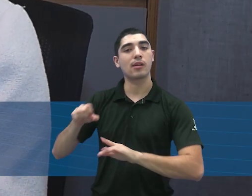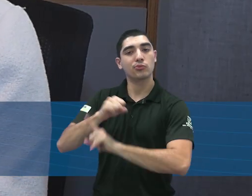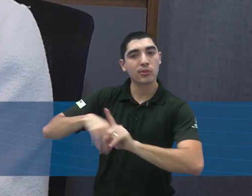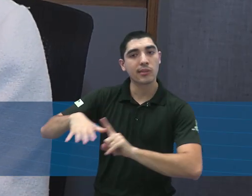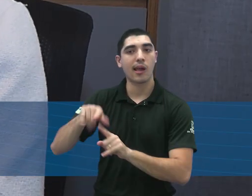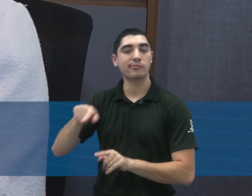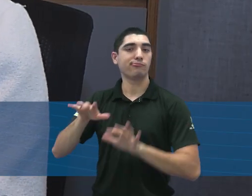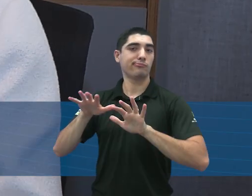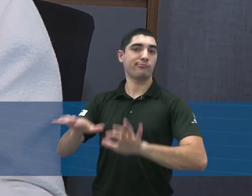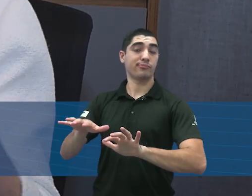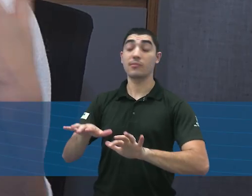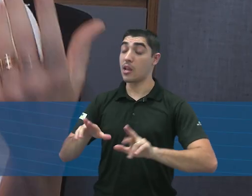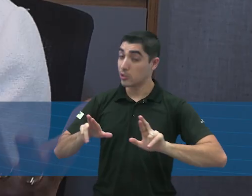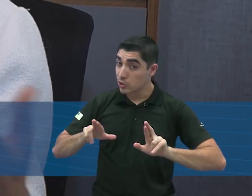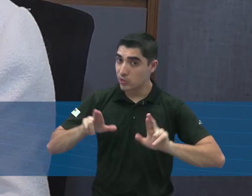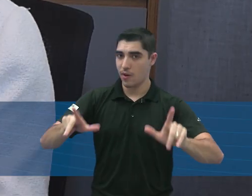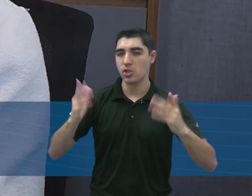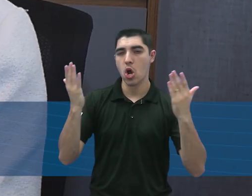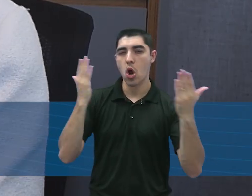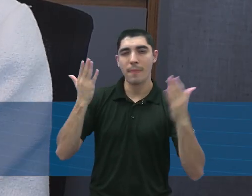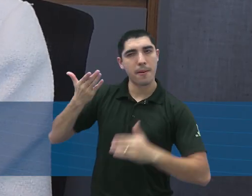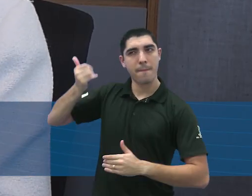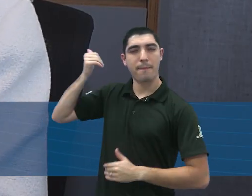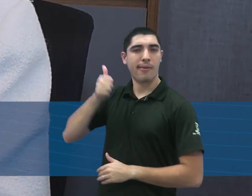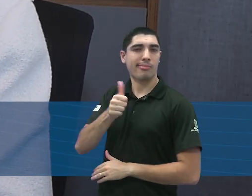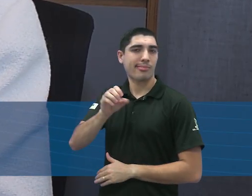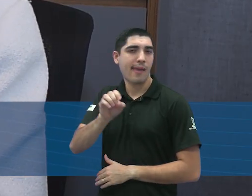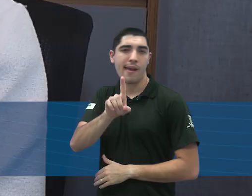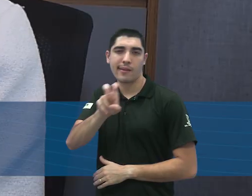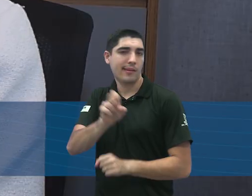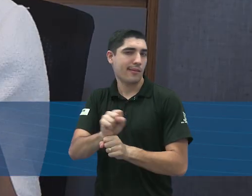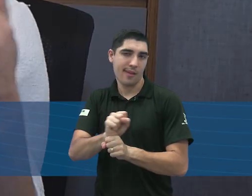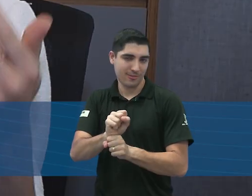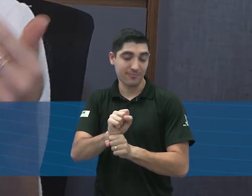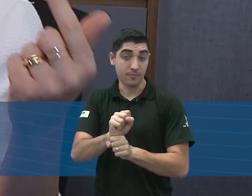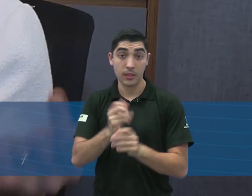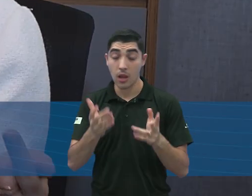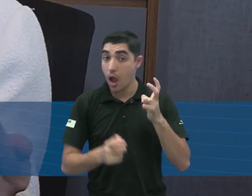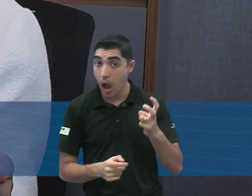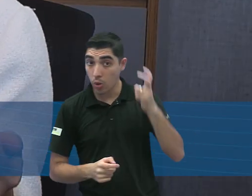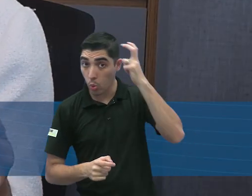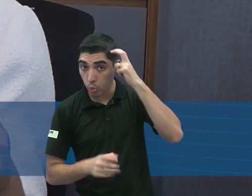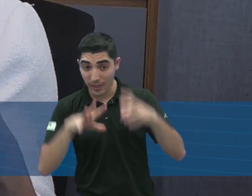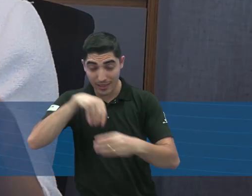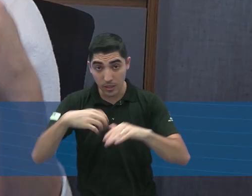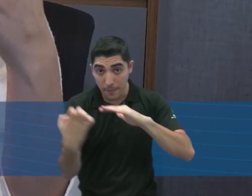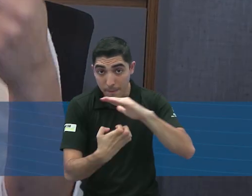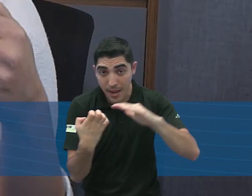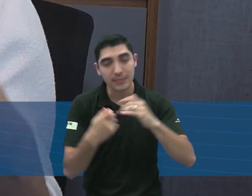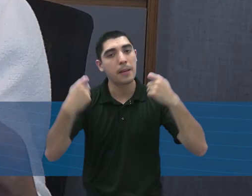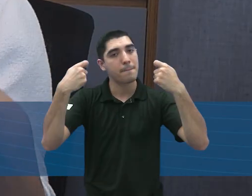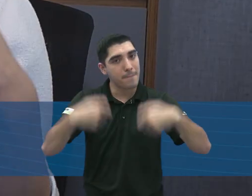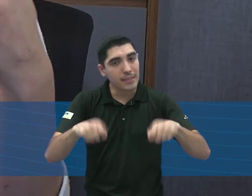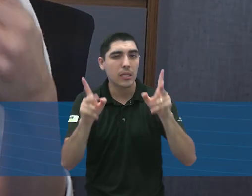a sociedade se organiza, que é muito diferente quando comparada a 10, 15 anos atrás. A cultura organizacional